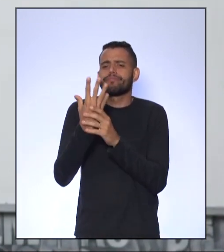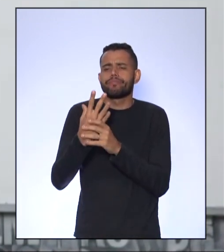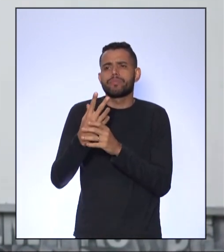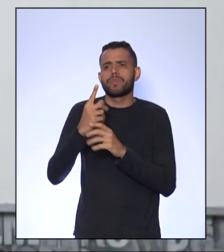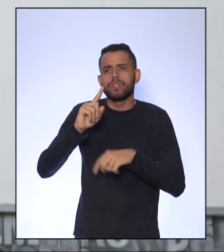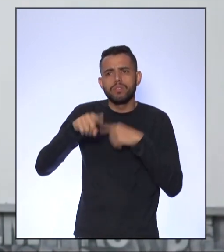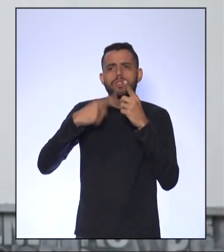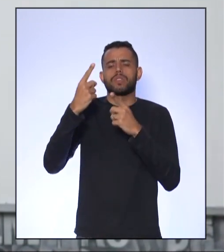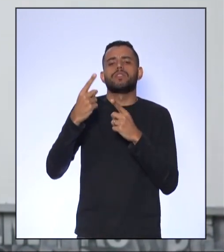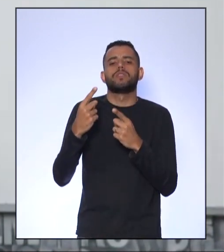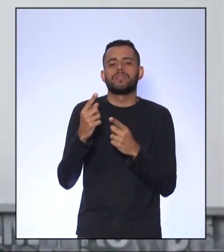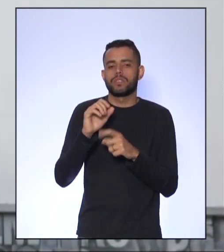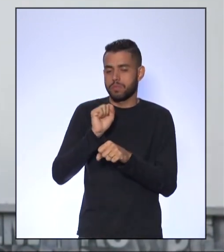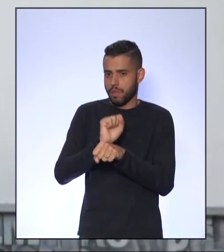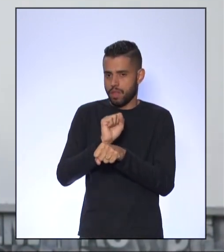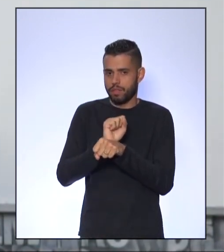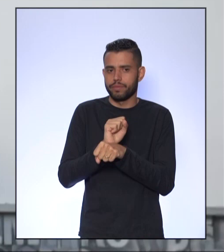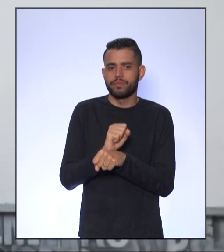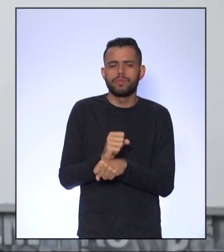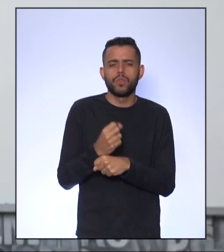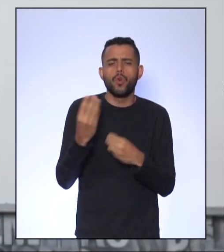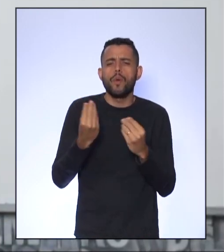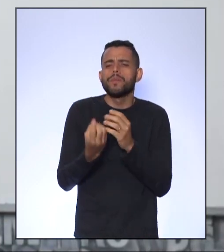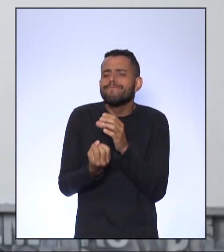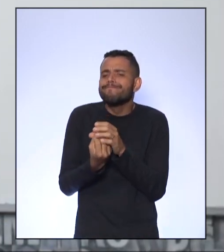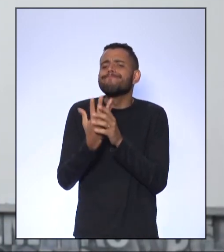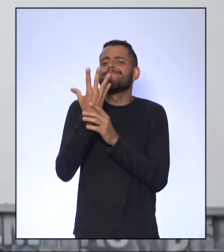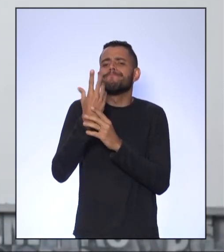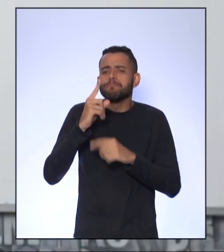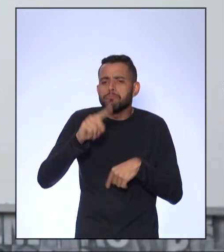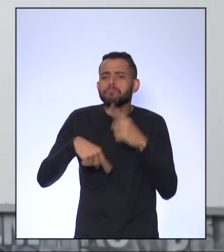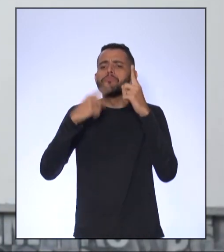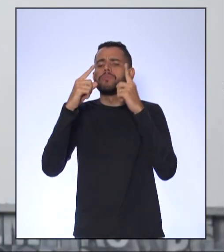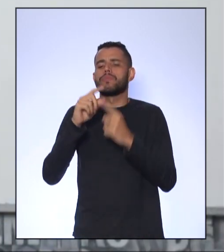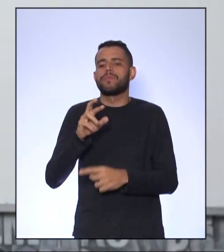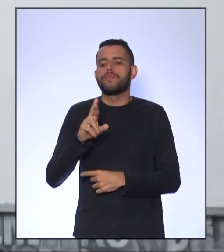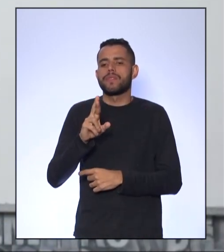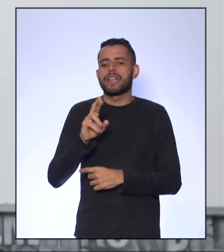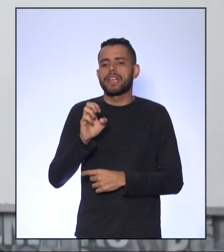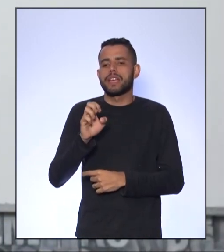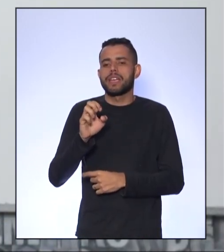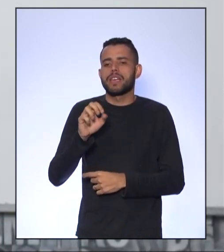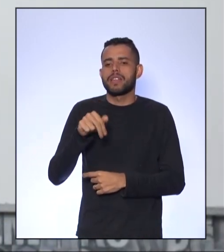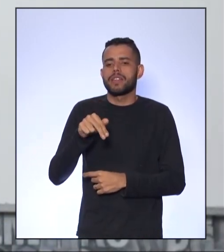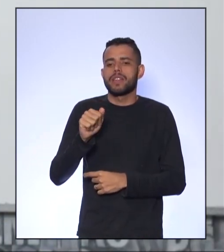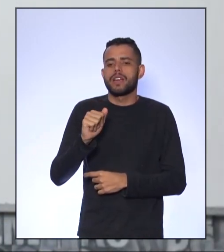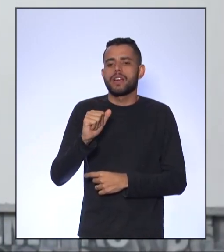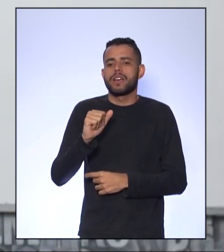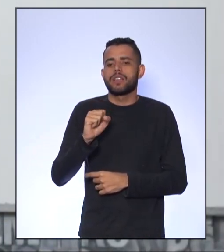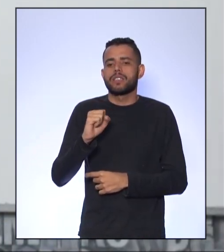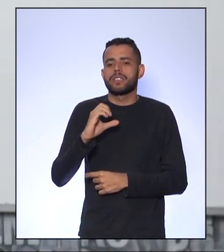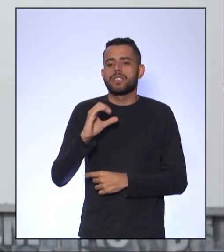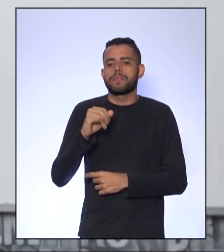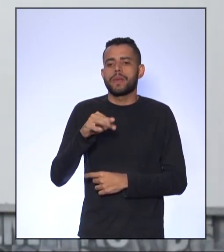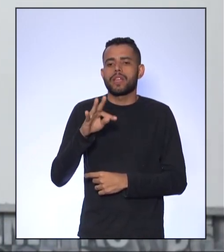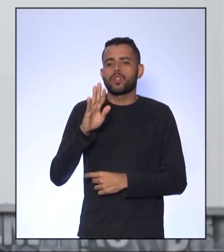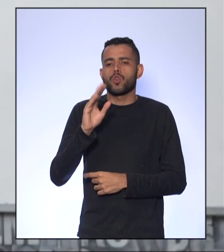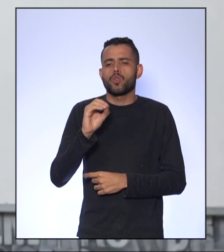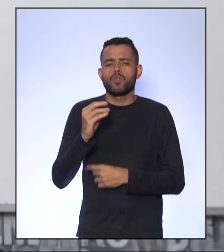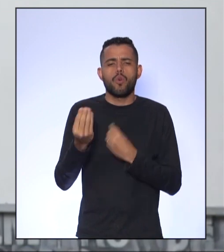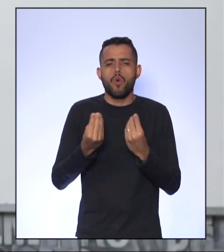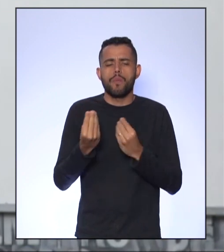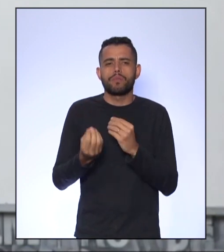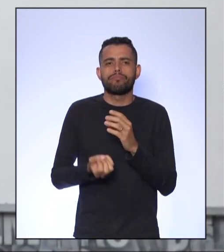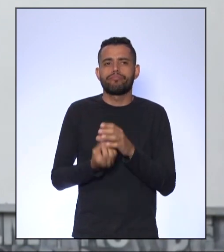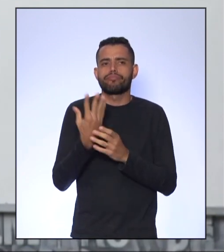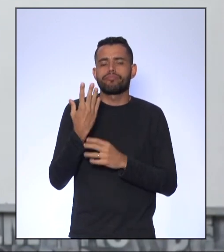começar a construir juntos. Origem do renascimento. Primeiramente, vamos demarcar que ele